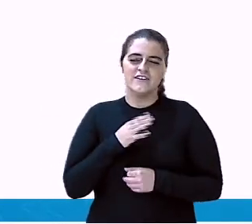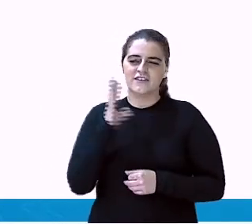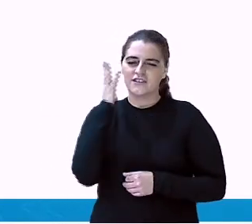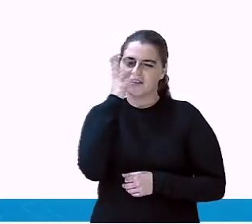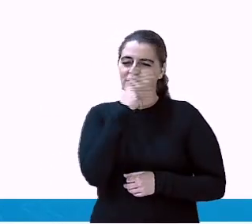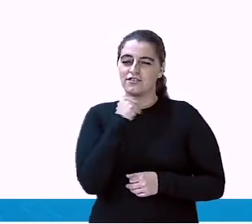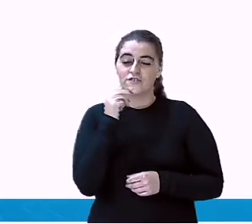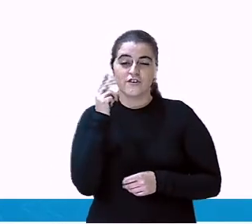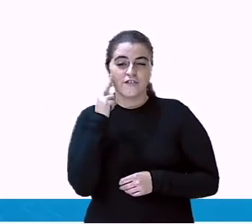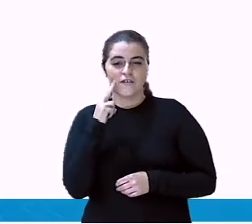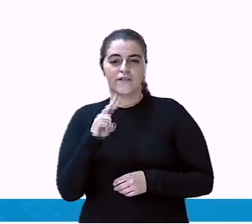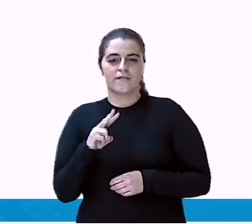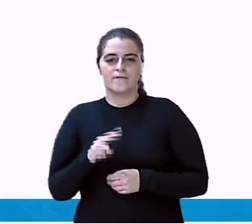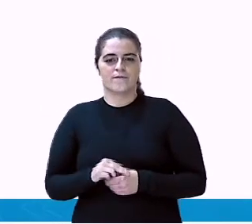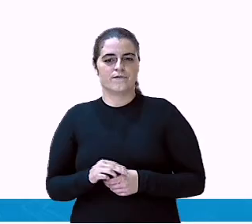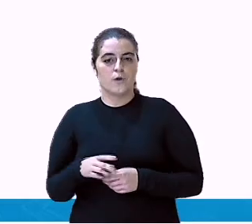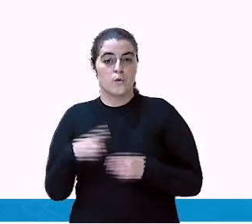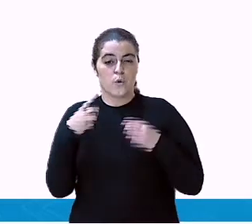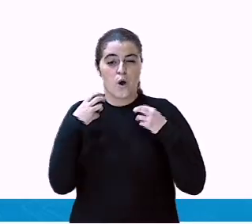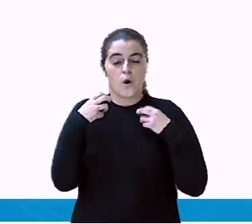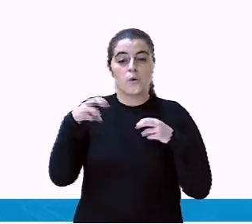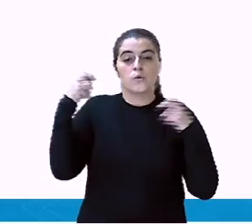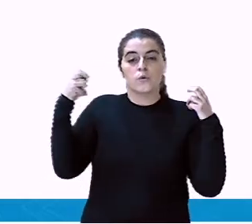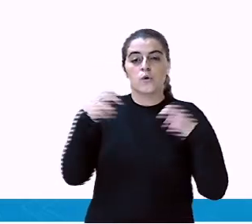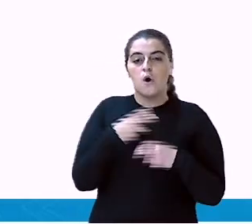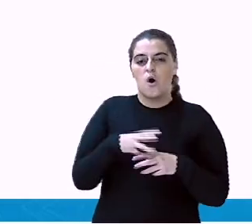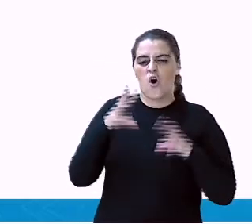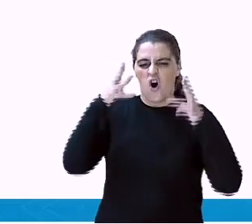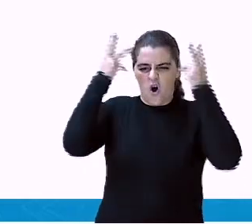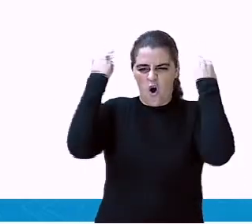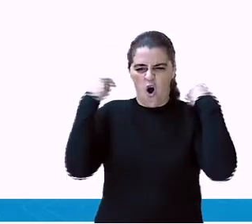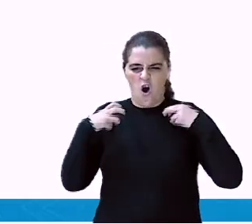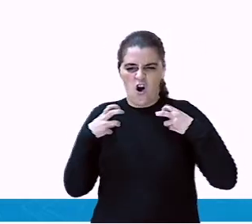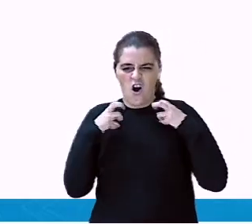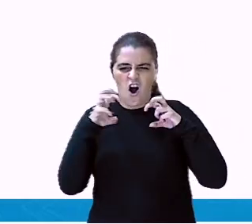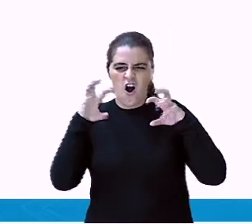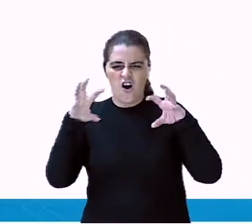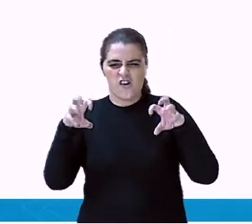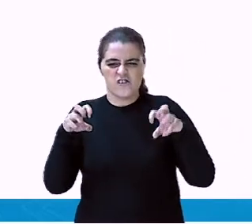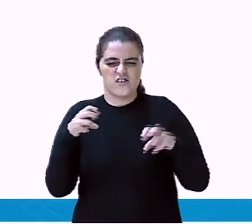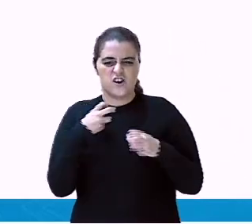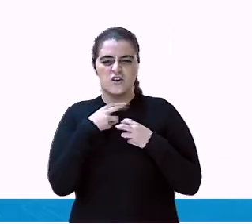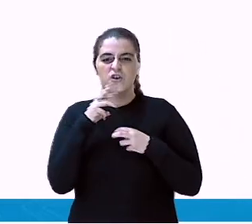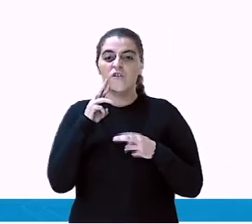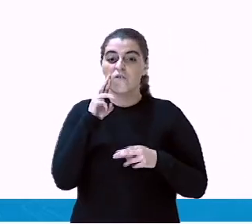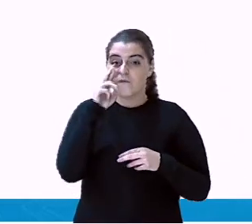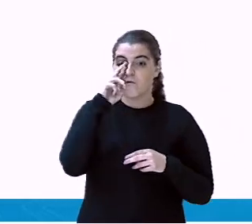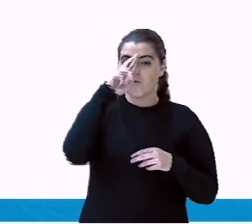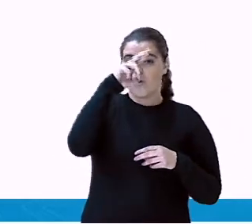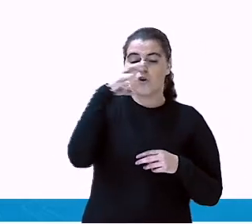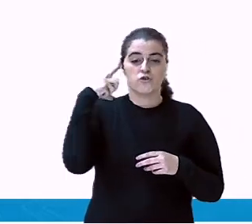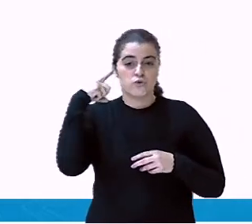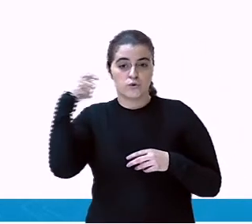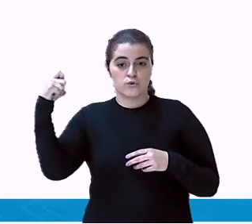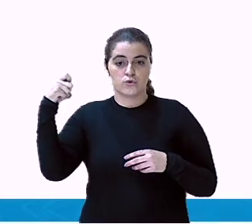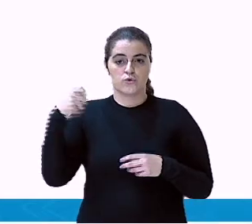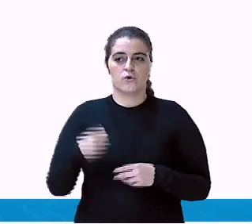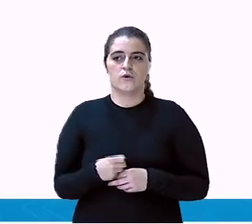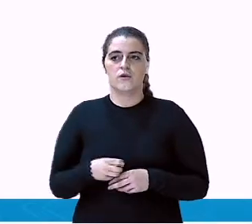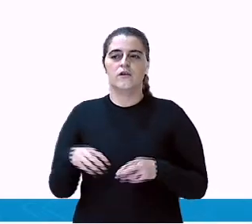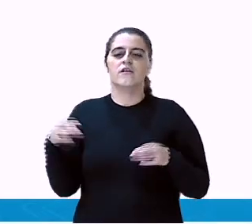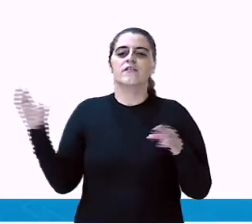diferença da altura do som. Ou seja, o leão, ele tem um som alto, grave, e o gatinho já tem um som